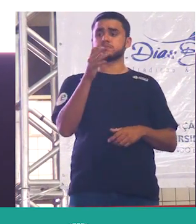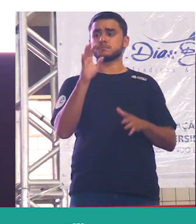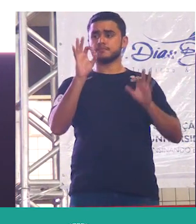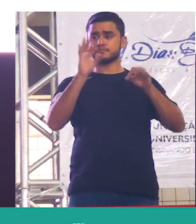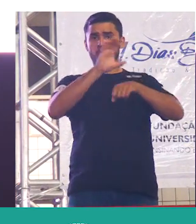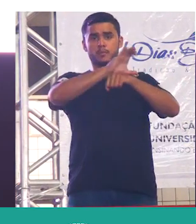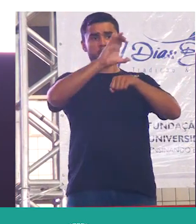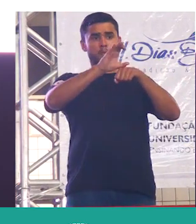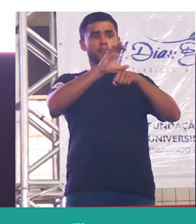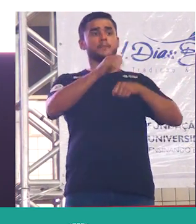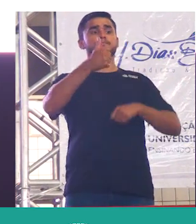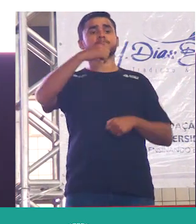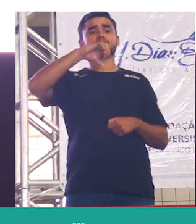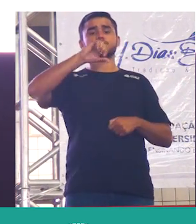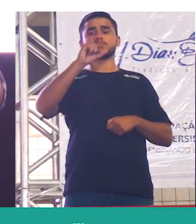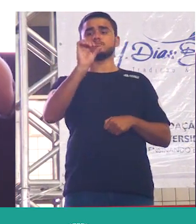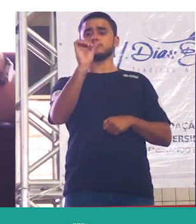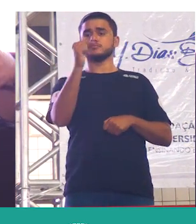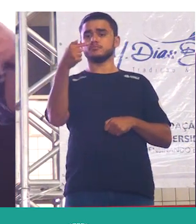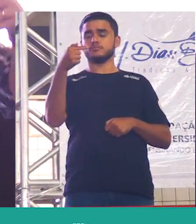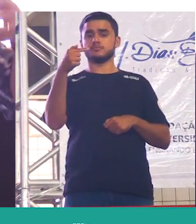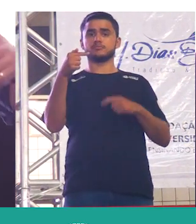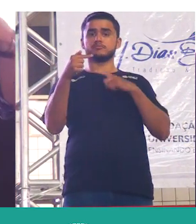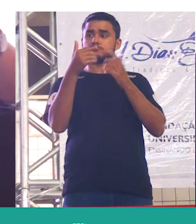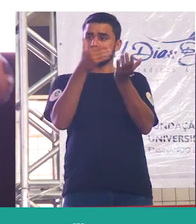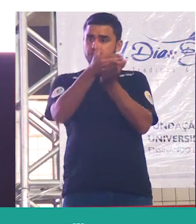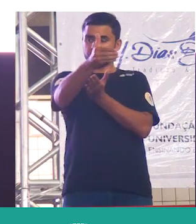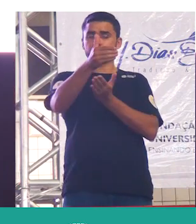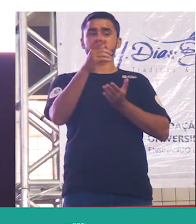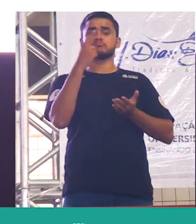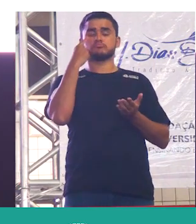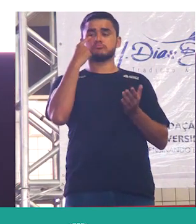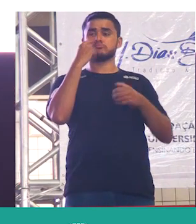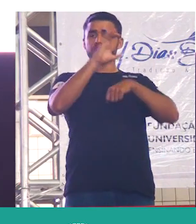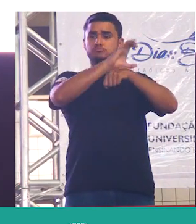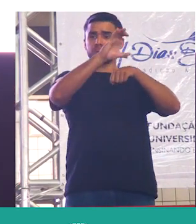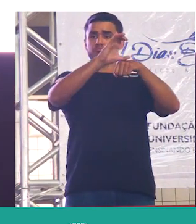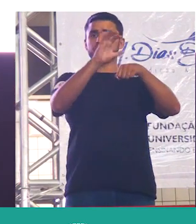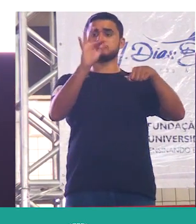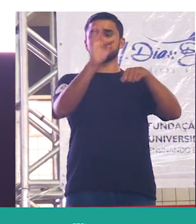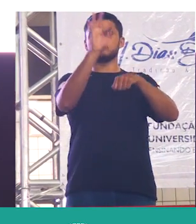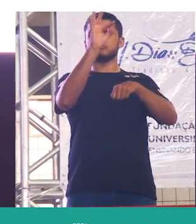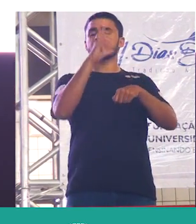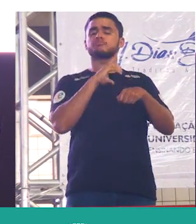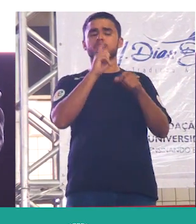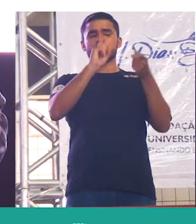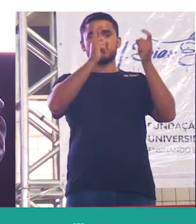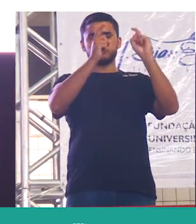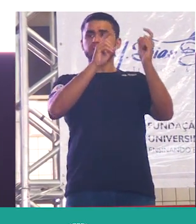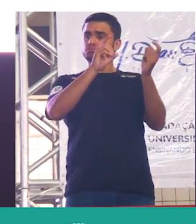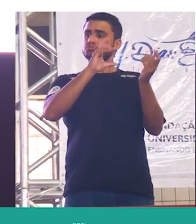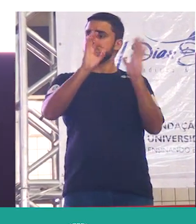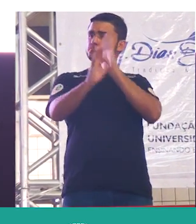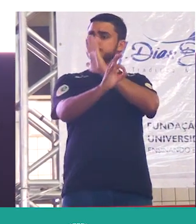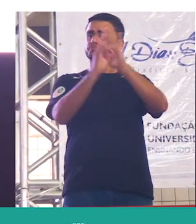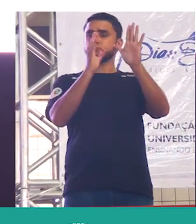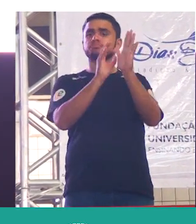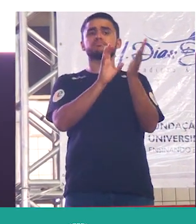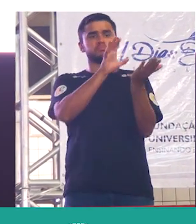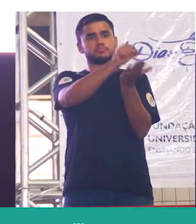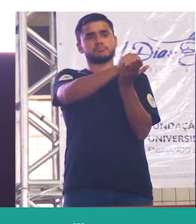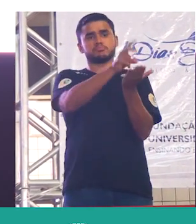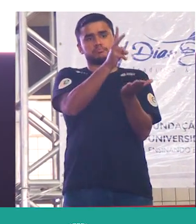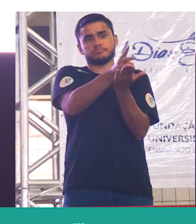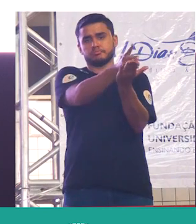foi outorgada, mas ela passou tecnicamente por uma promulgação, ela foi